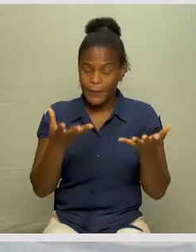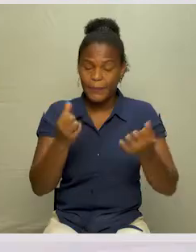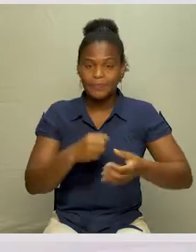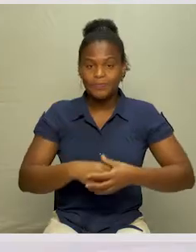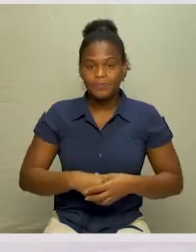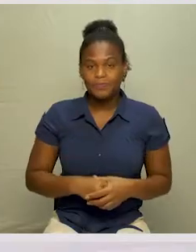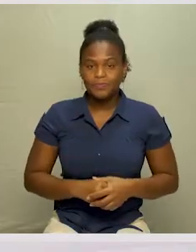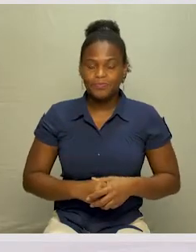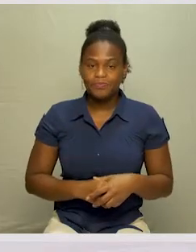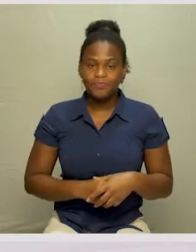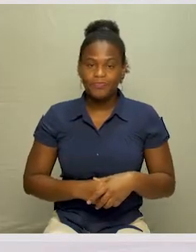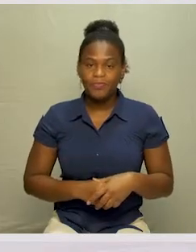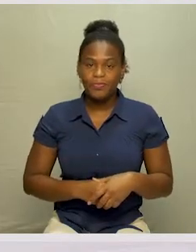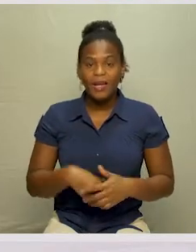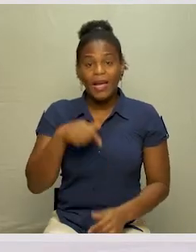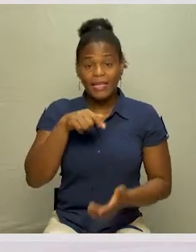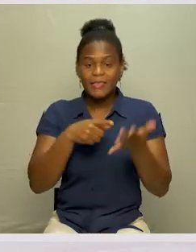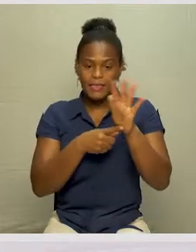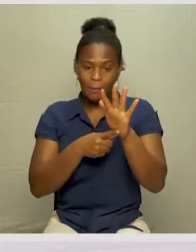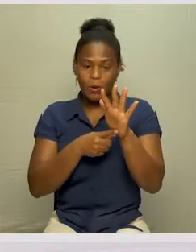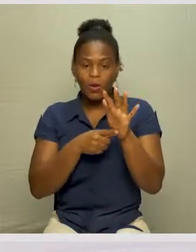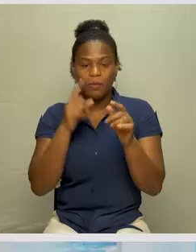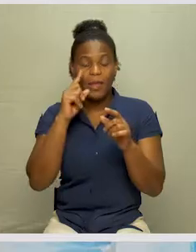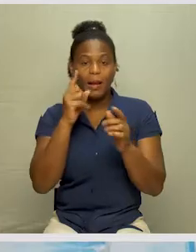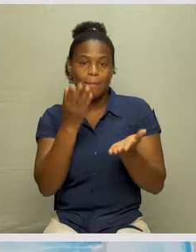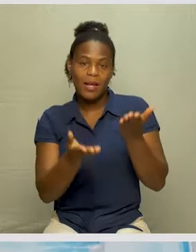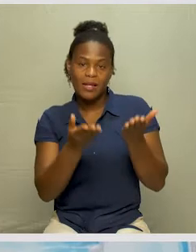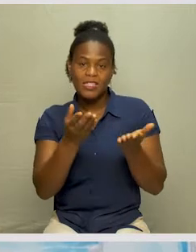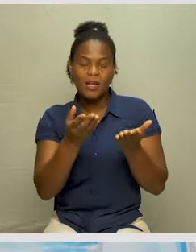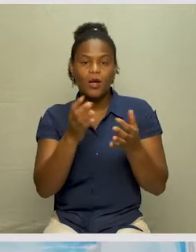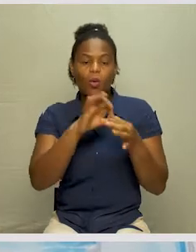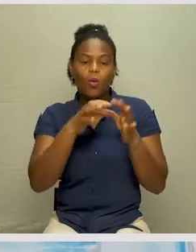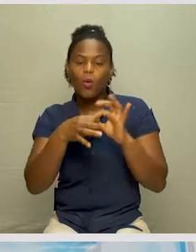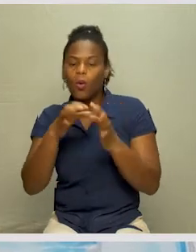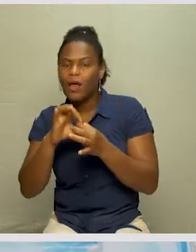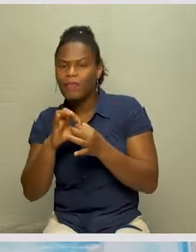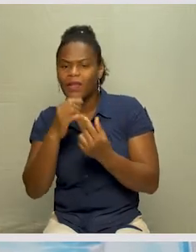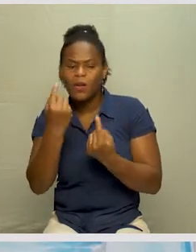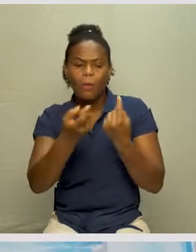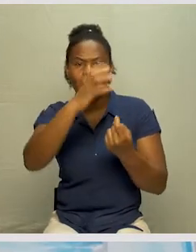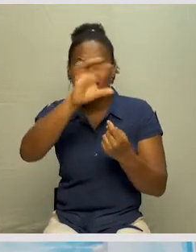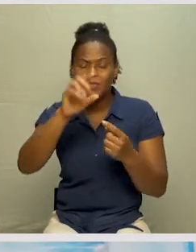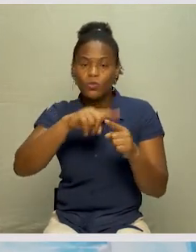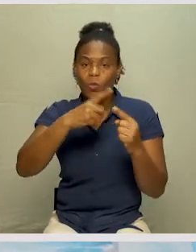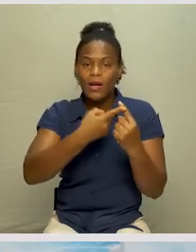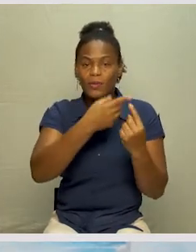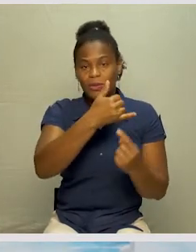atenção. Nós temos aqui, por exemplo, a balança corrente de um determinado país em